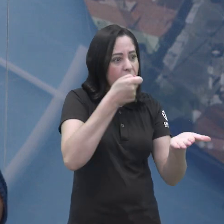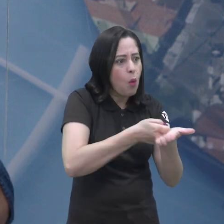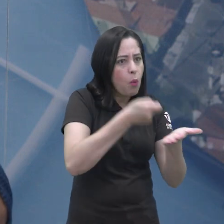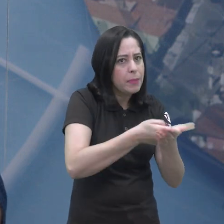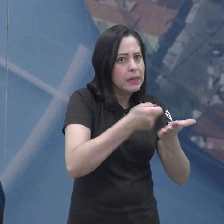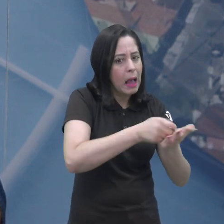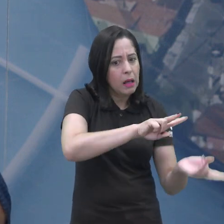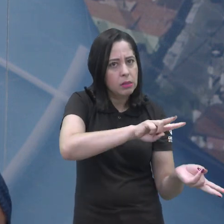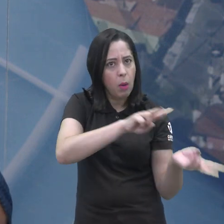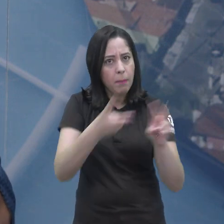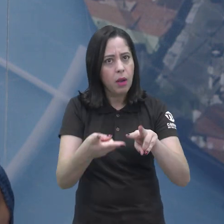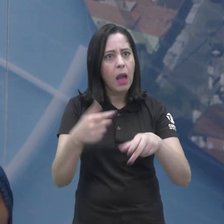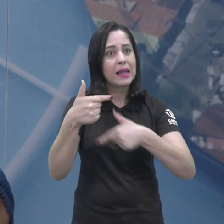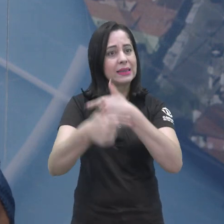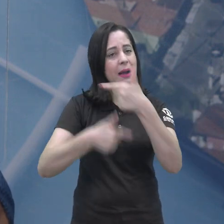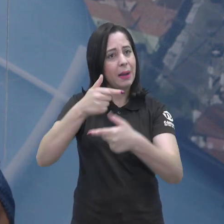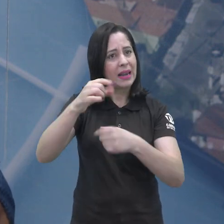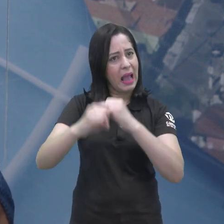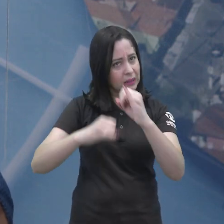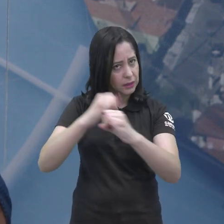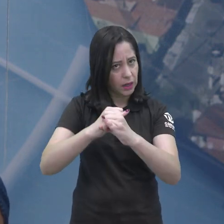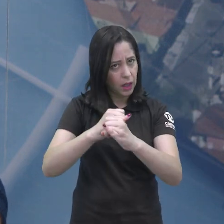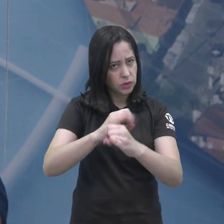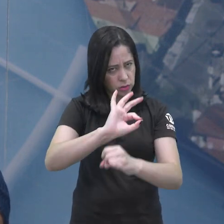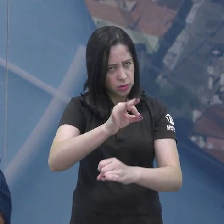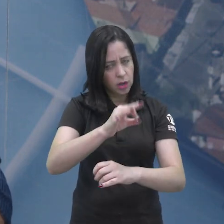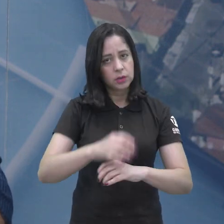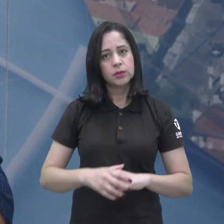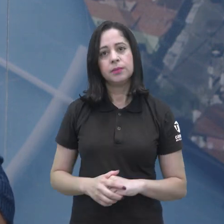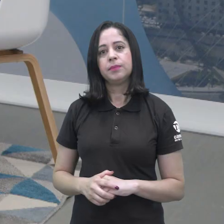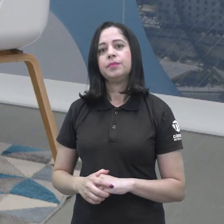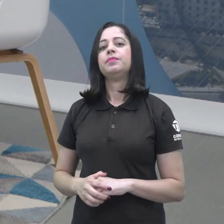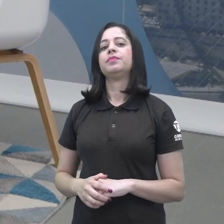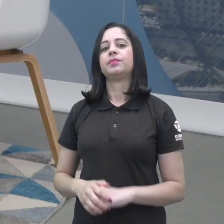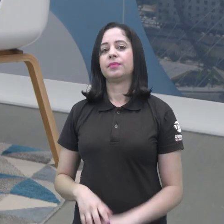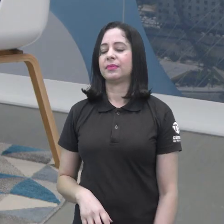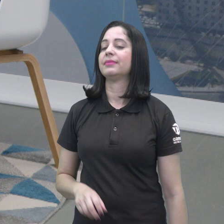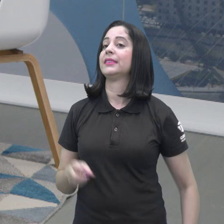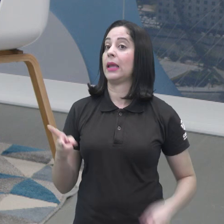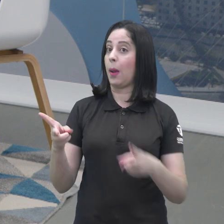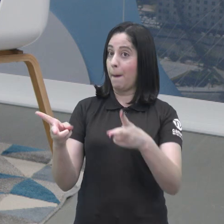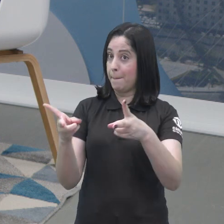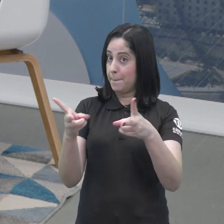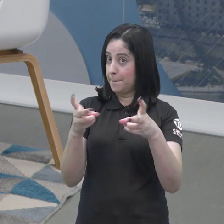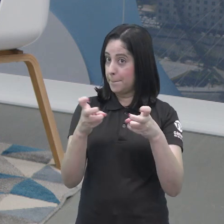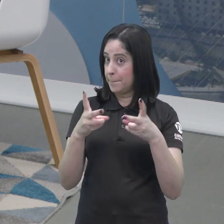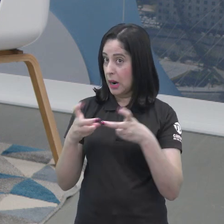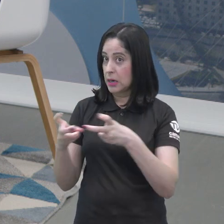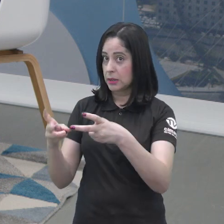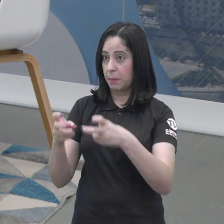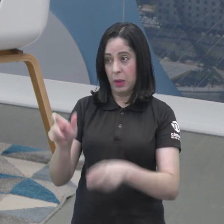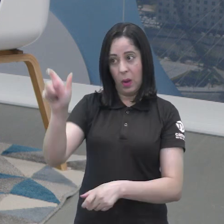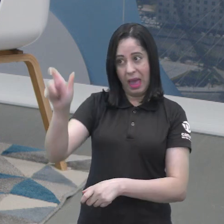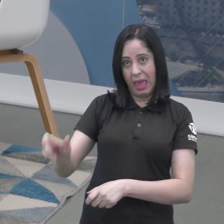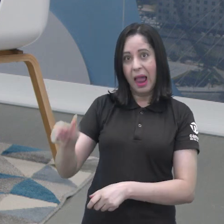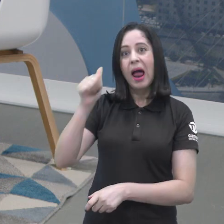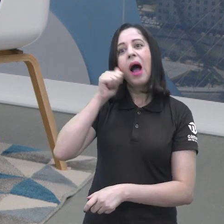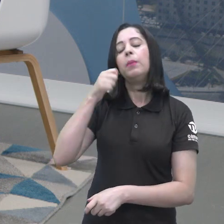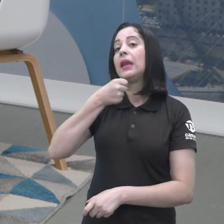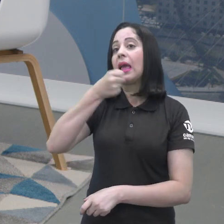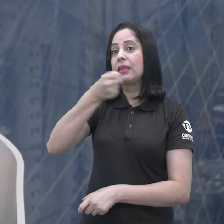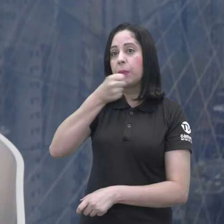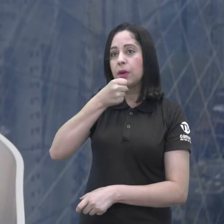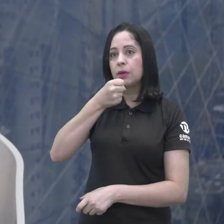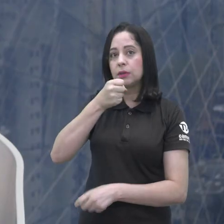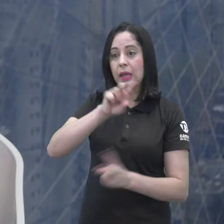é esse processo de ir para a internet? Nós percebemos ali pelo depoimento, né, de que não